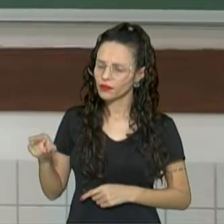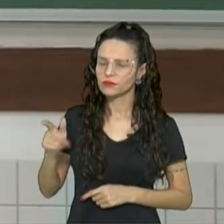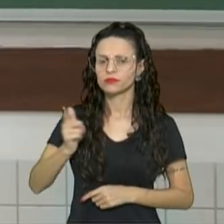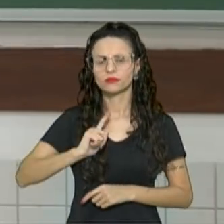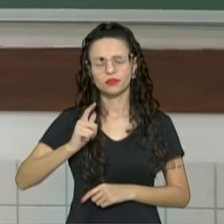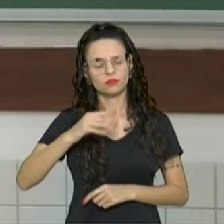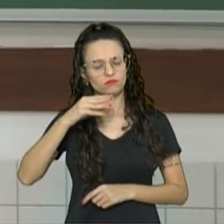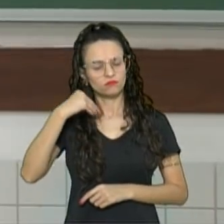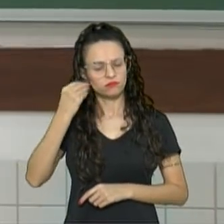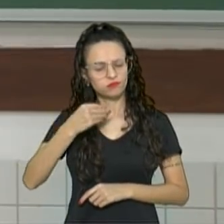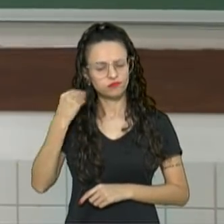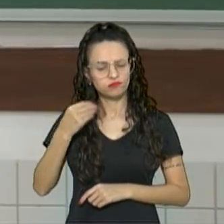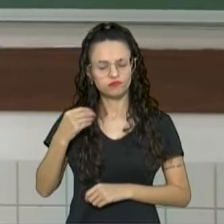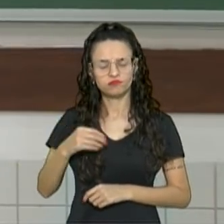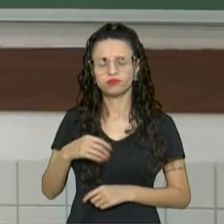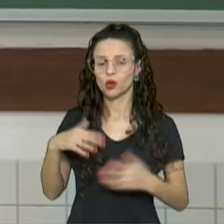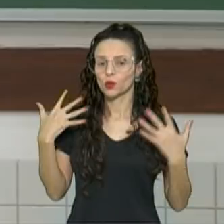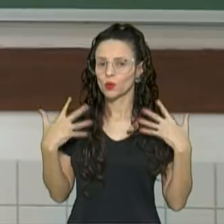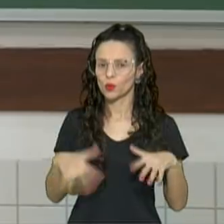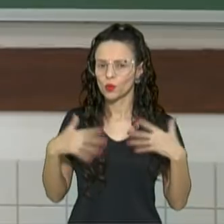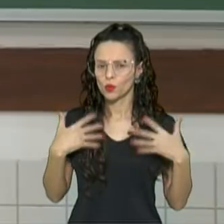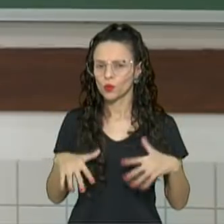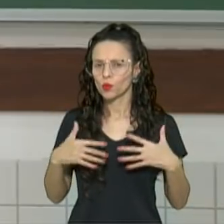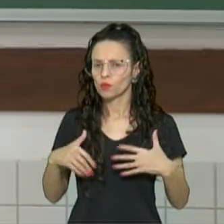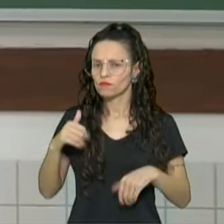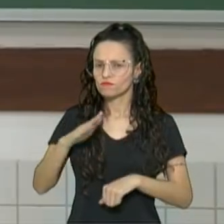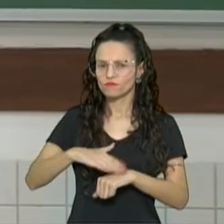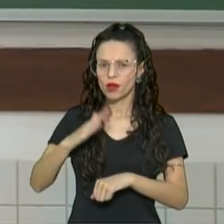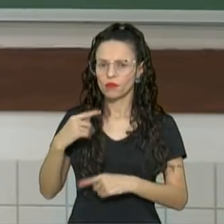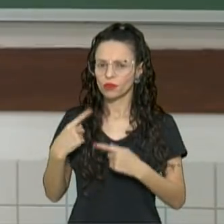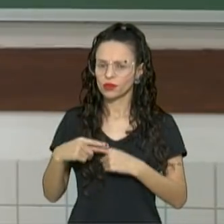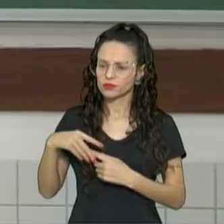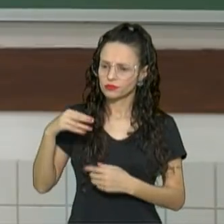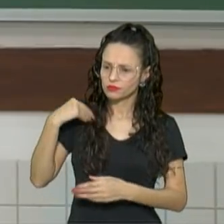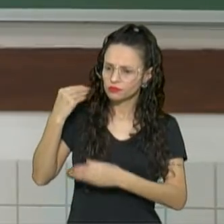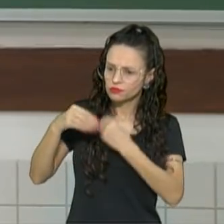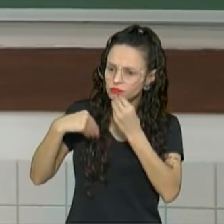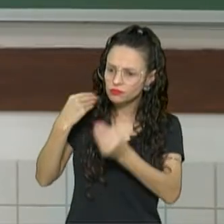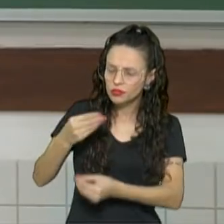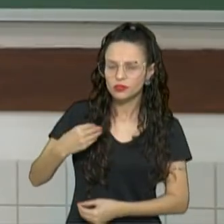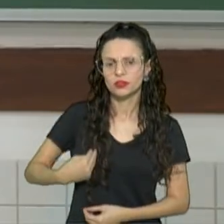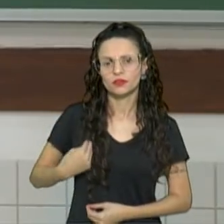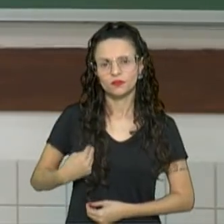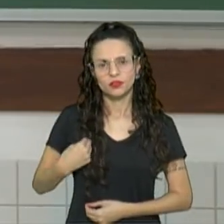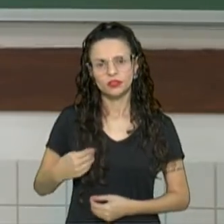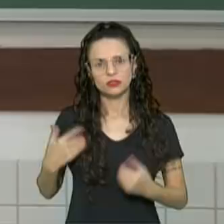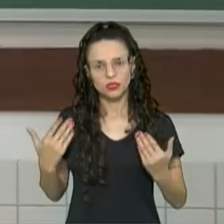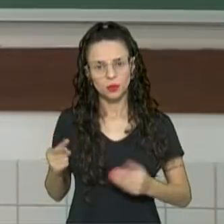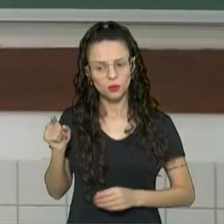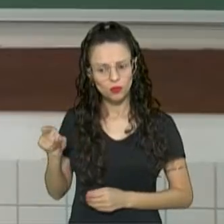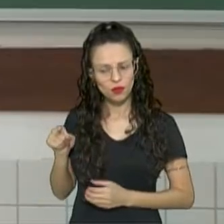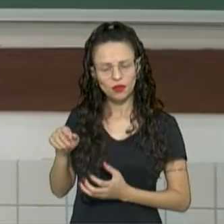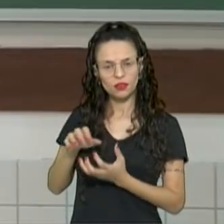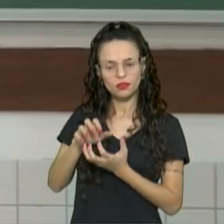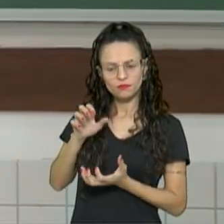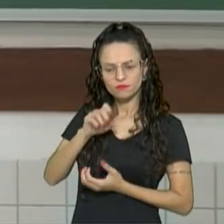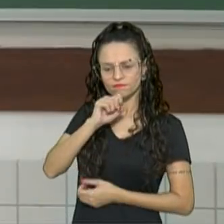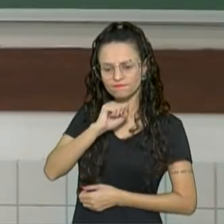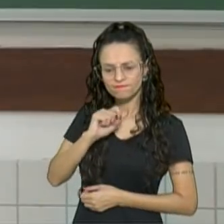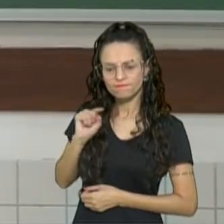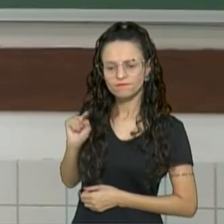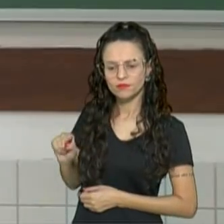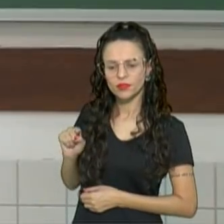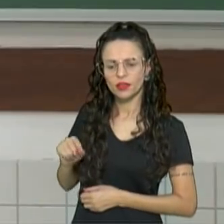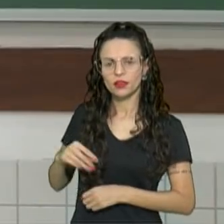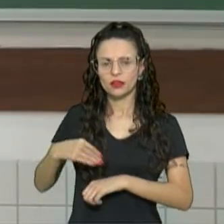uma bagagem de conhecimento, né, maior, tem uma vivência maior. Então, o ancião do povo indígena é ele que vai transmitir